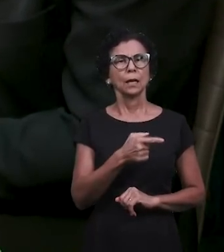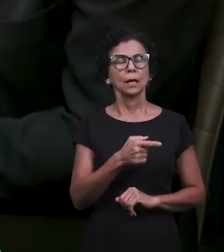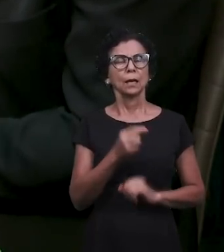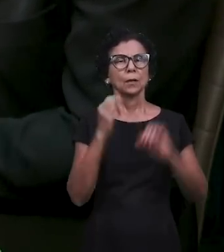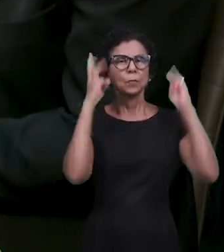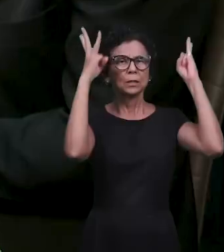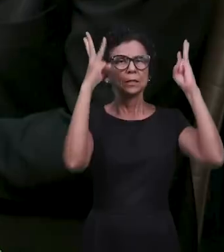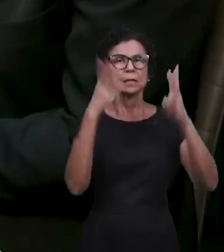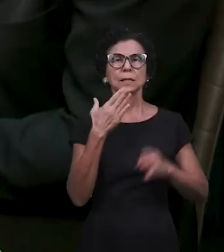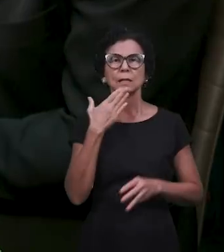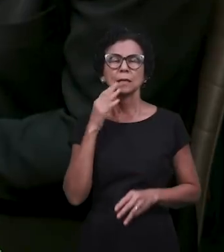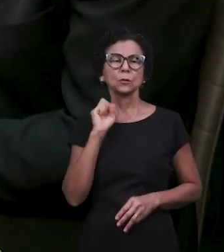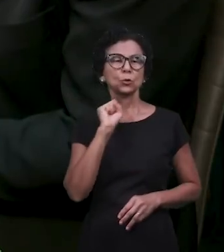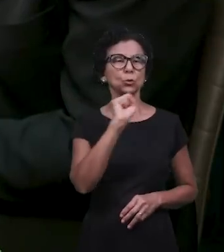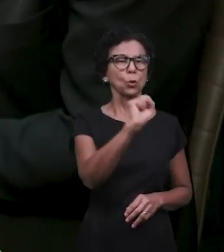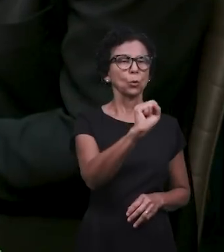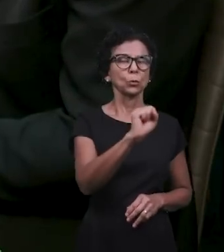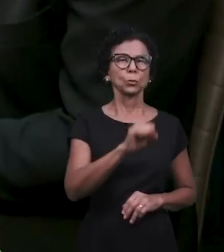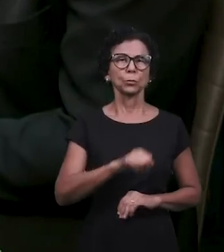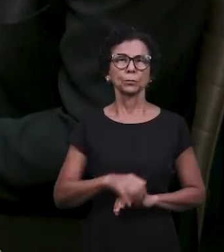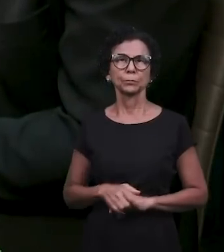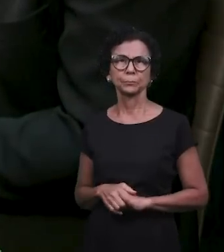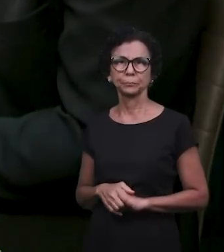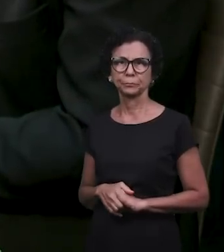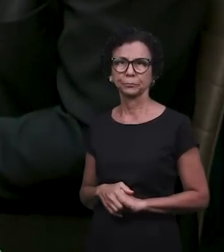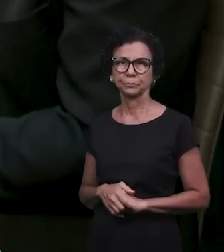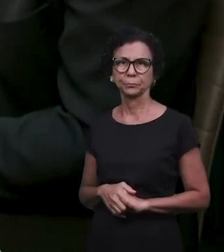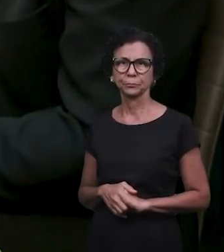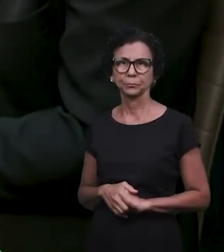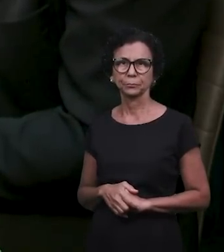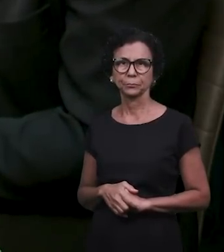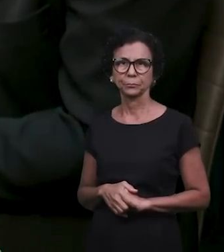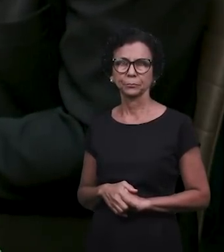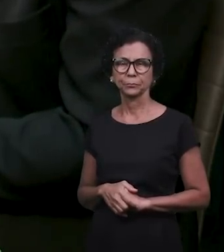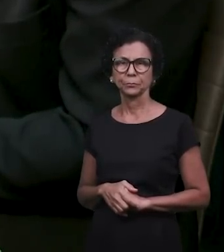filha dele, ao encontro de Moisés com seus 2 filhos.